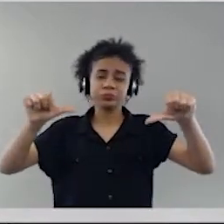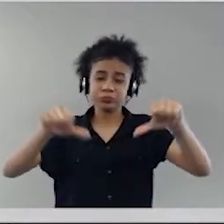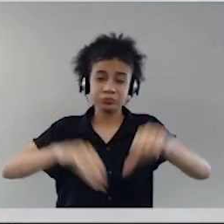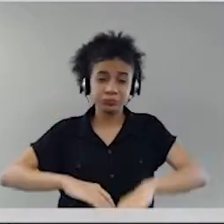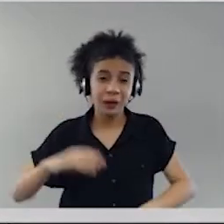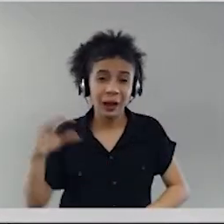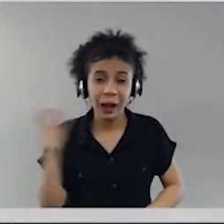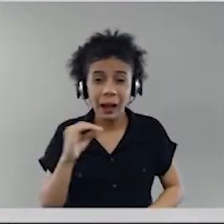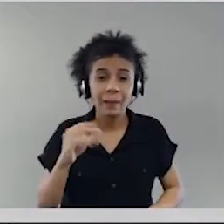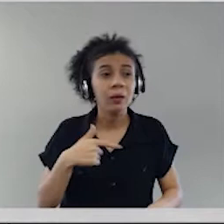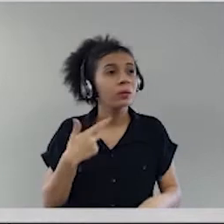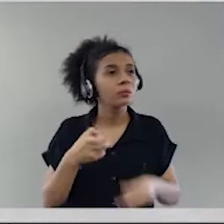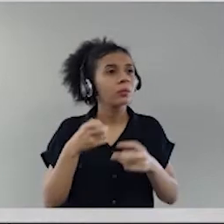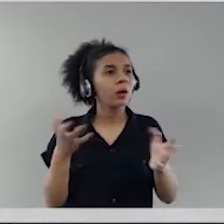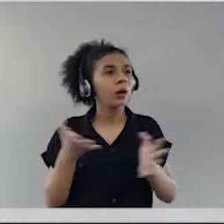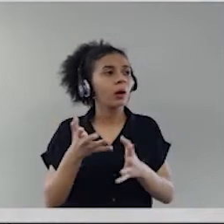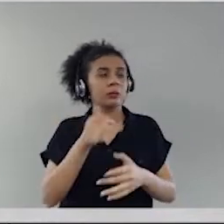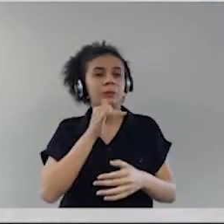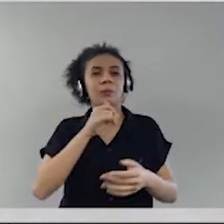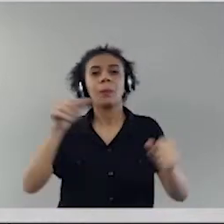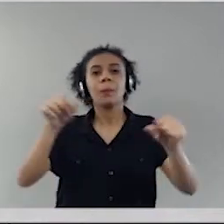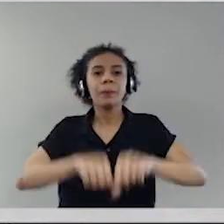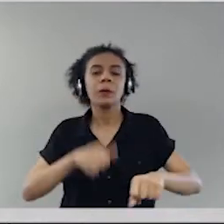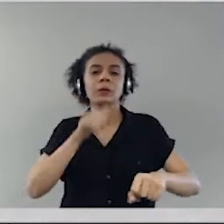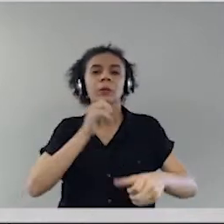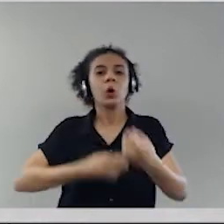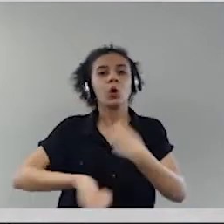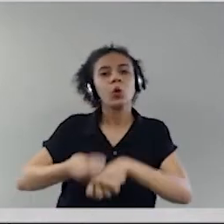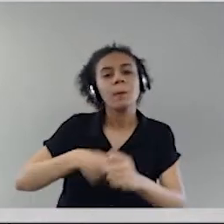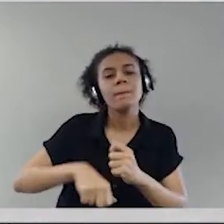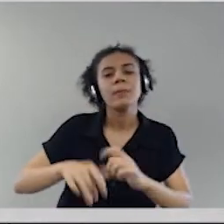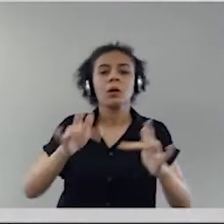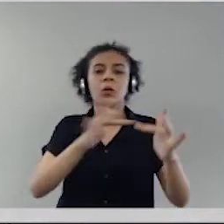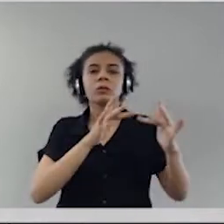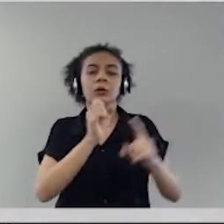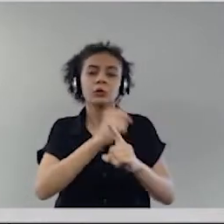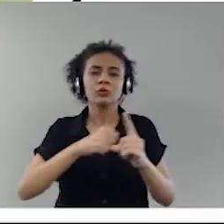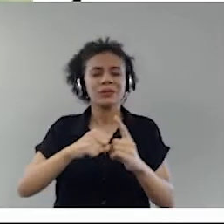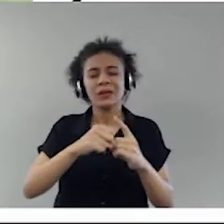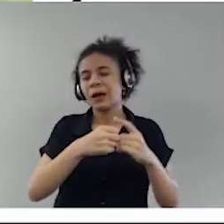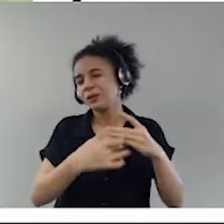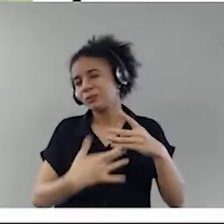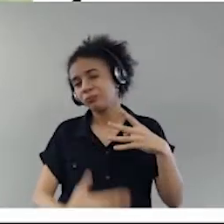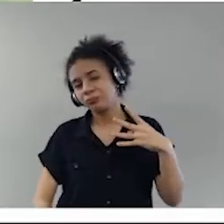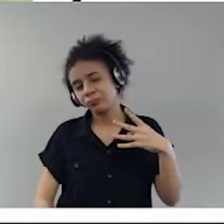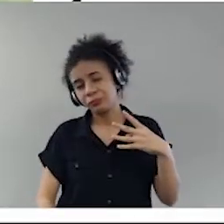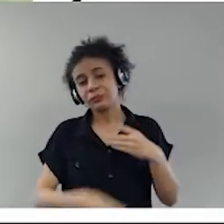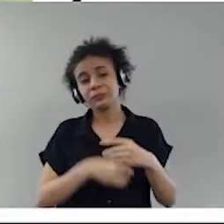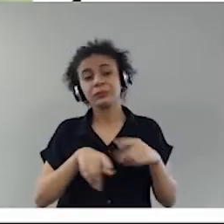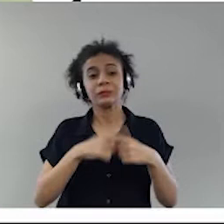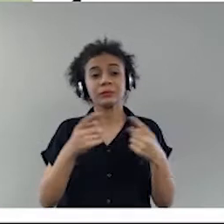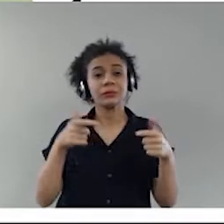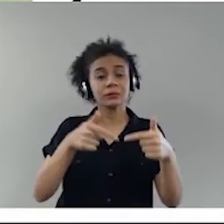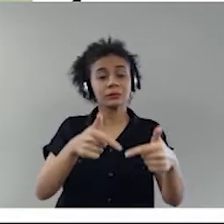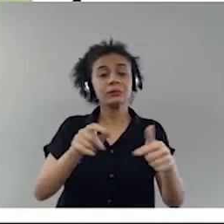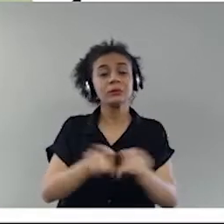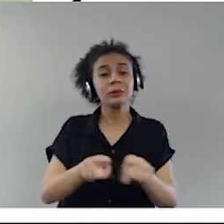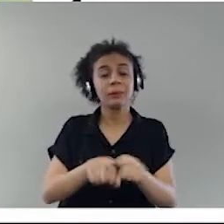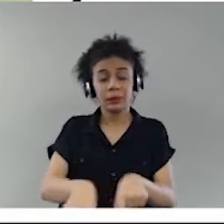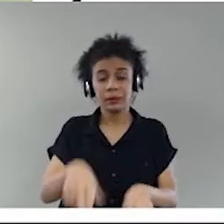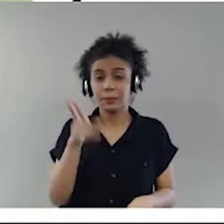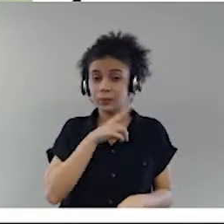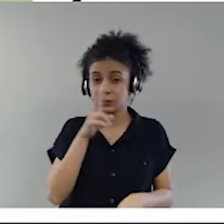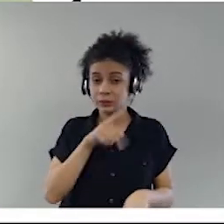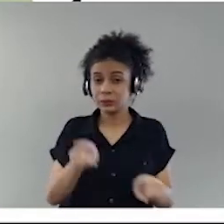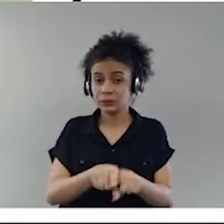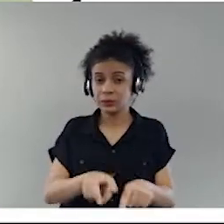é o que a gente está vendo na economia, nas relações sociais e tudo mais. Para enfrentar essas emergências,